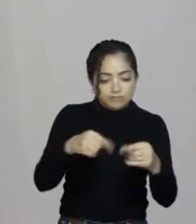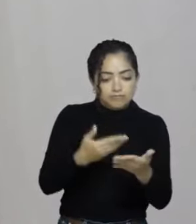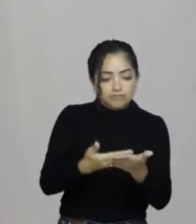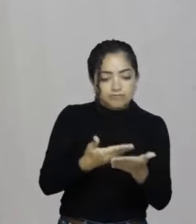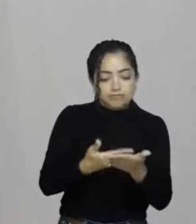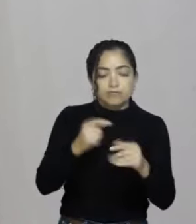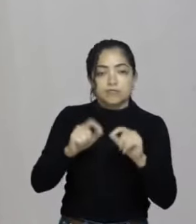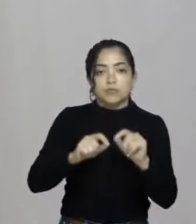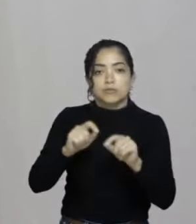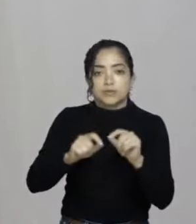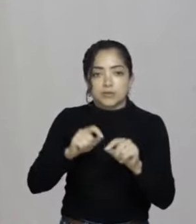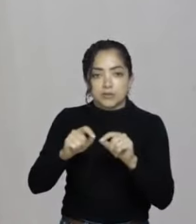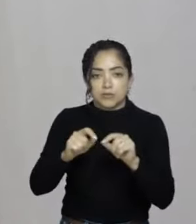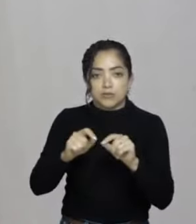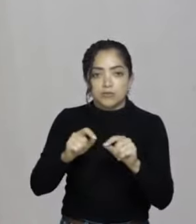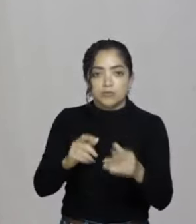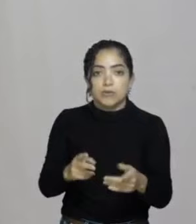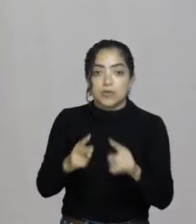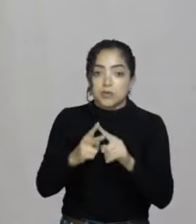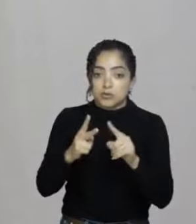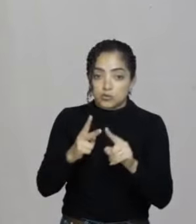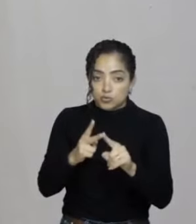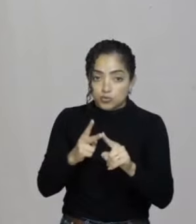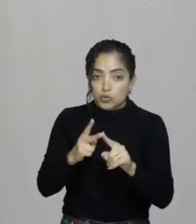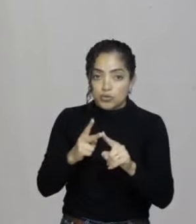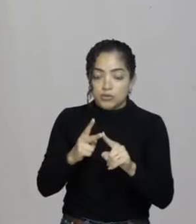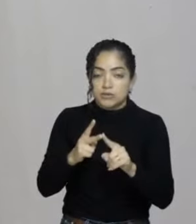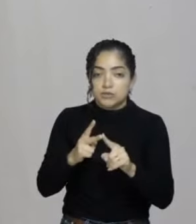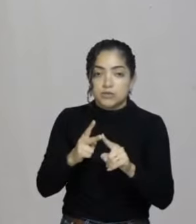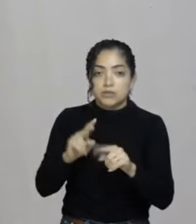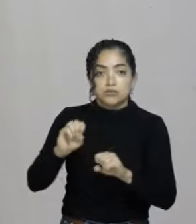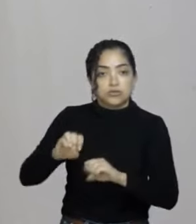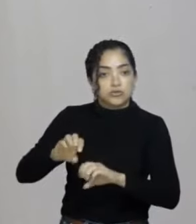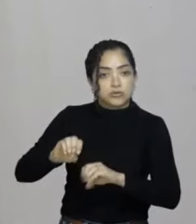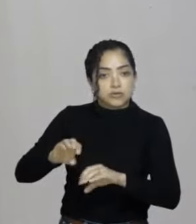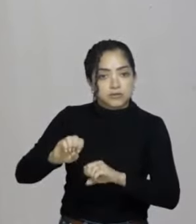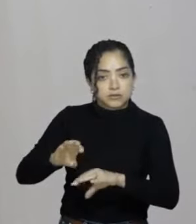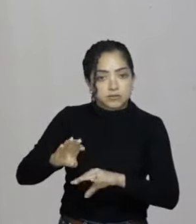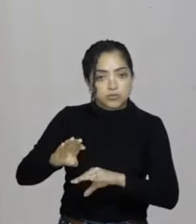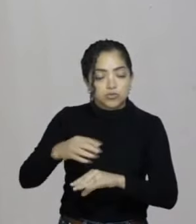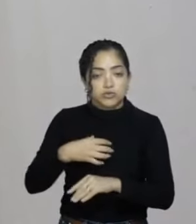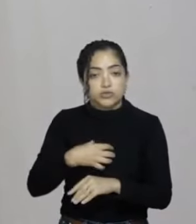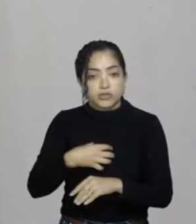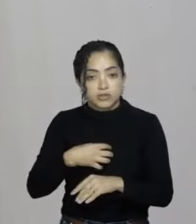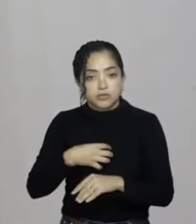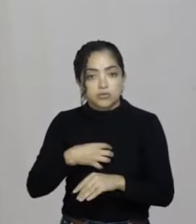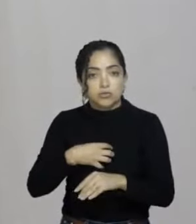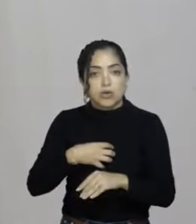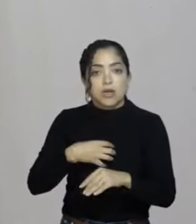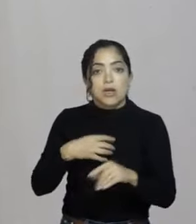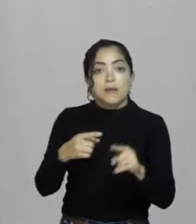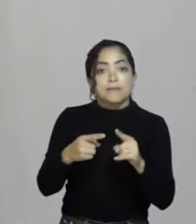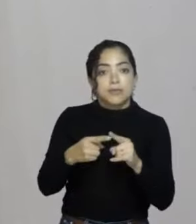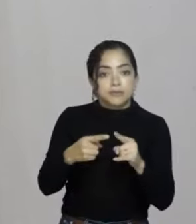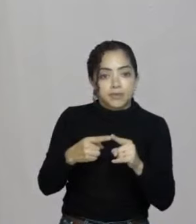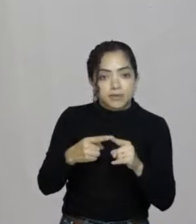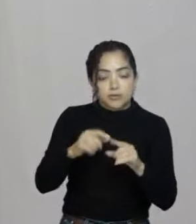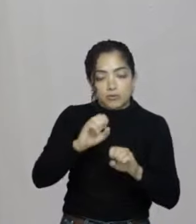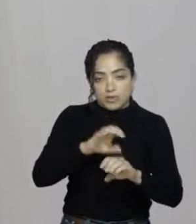nós temos duas formas de Educação no Estado de Santa Catarina a primeira forma é a educação